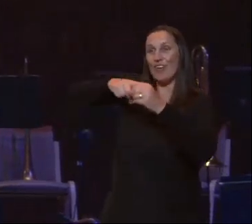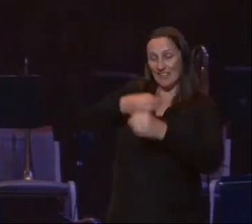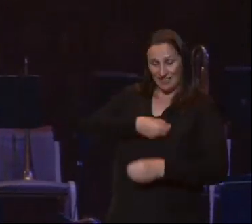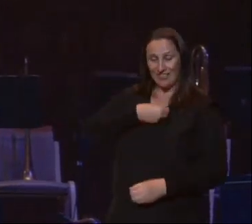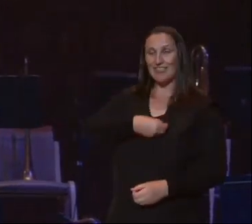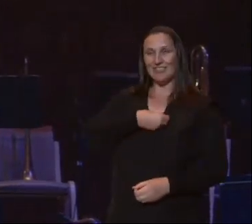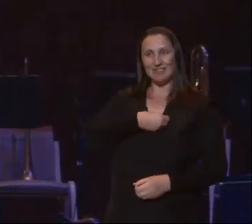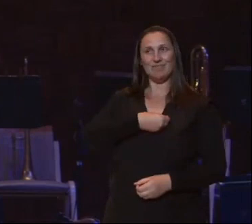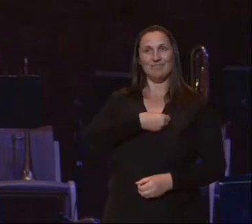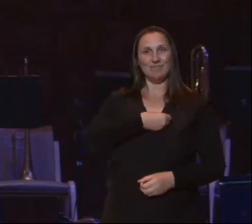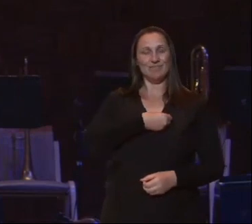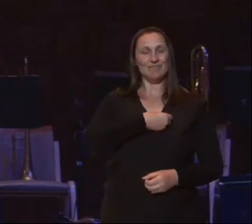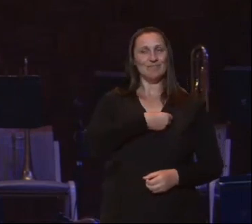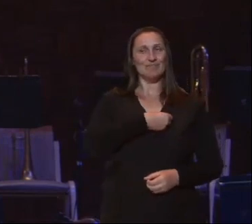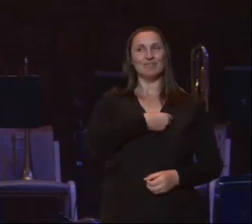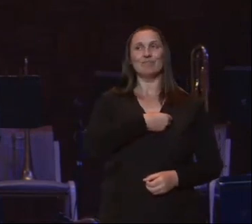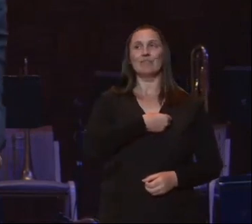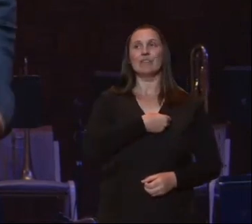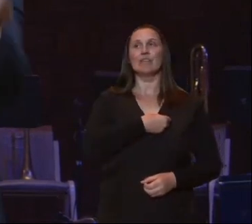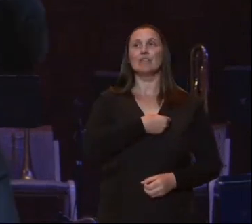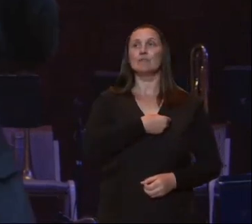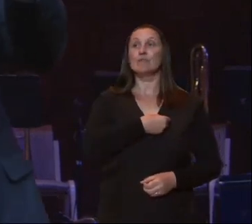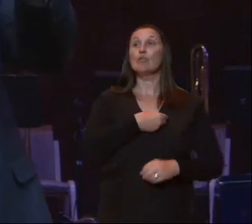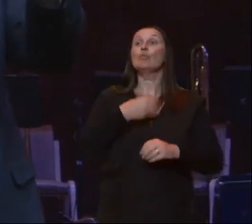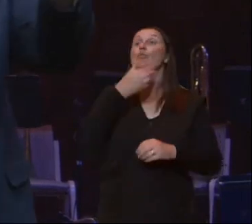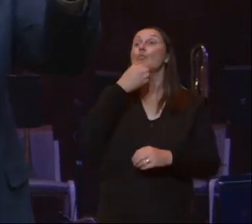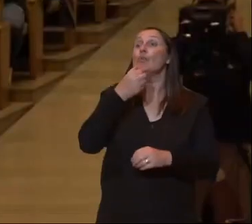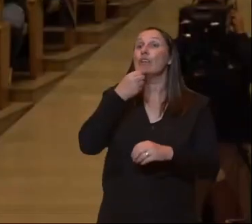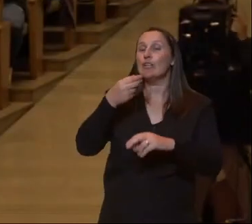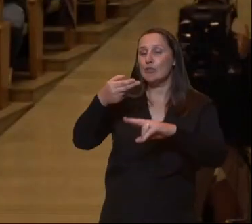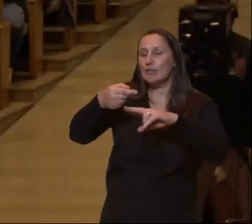tipificado na pessoa desse menino.